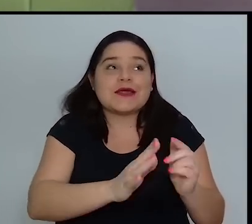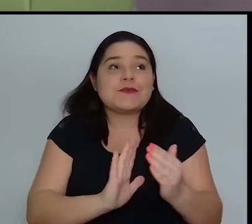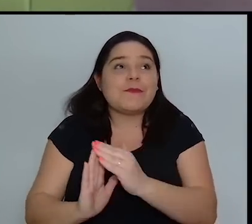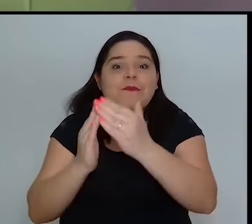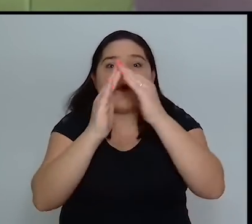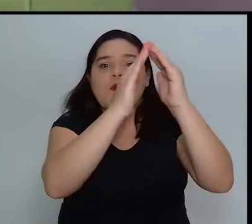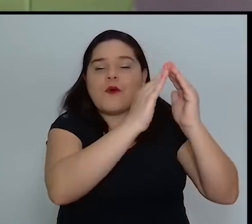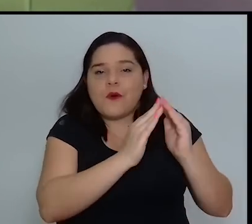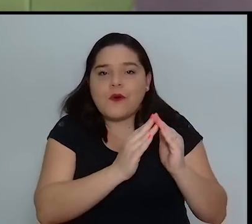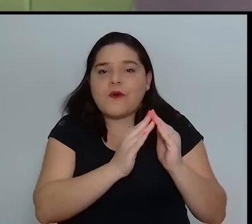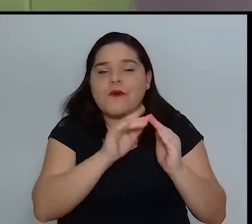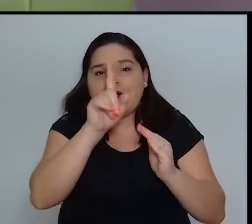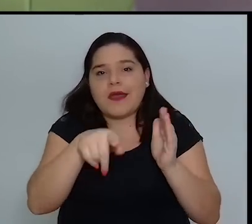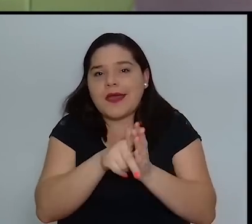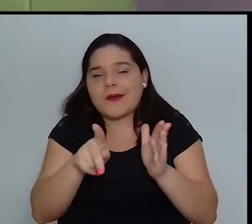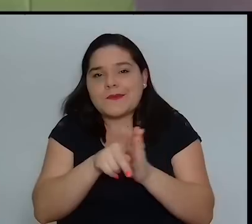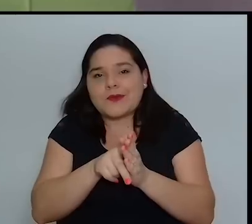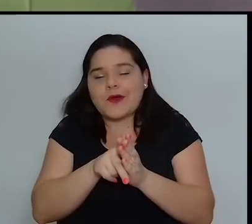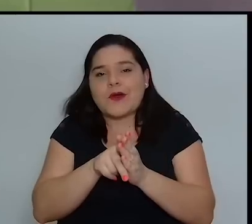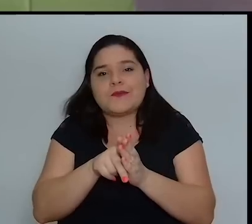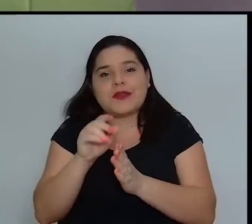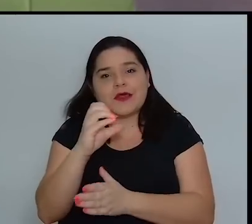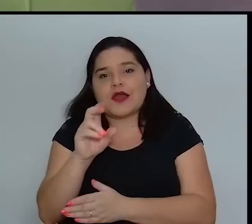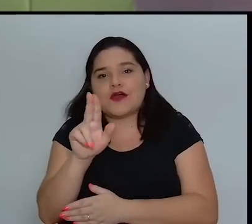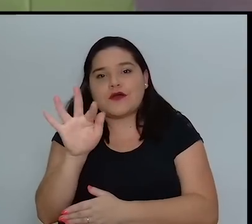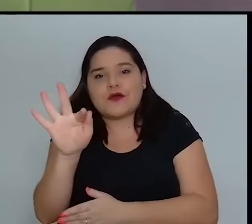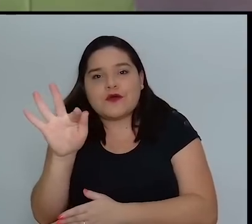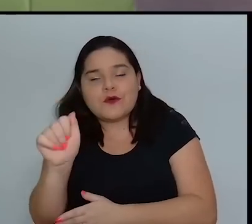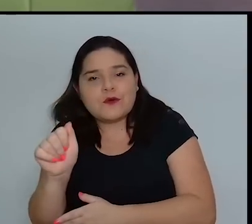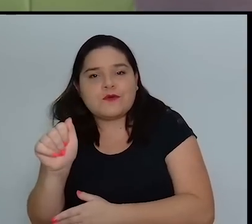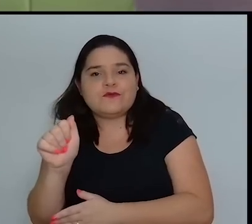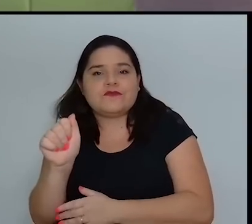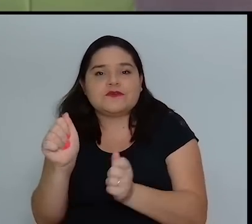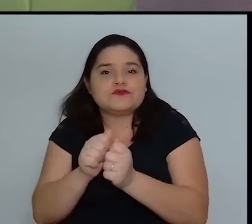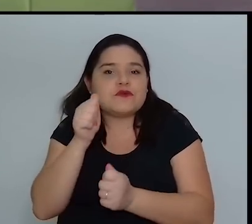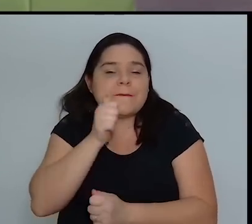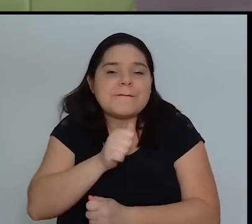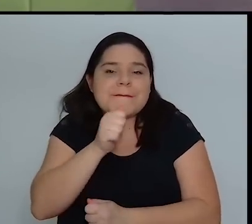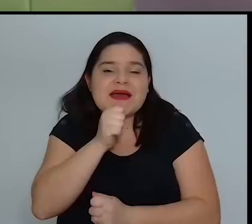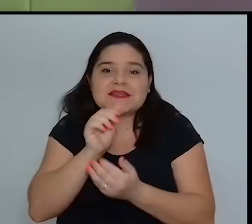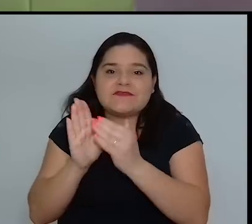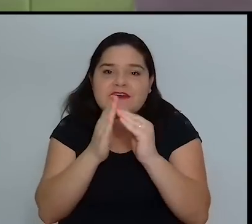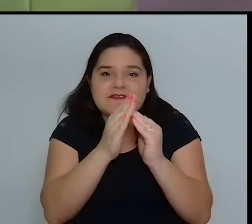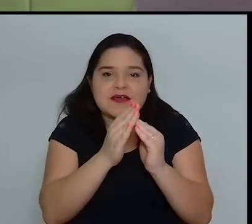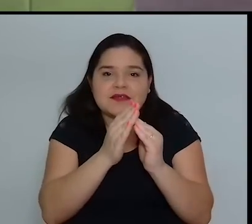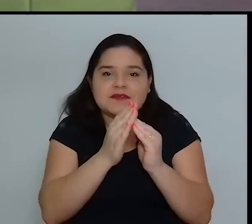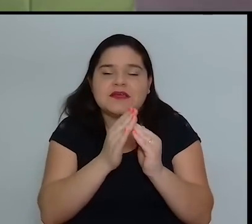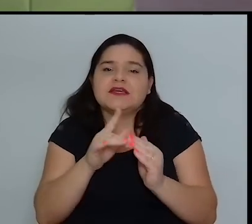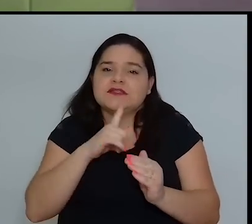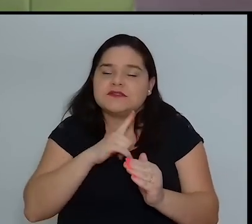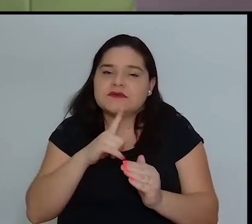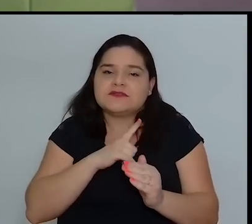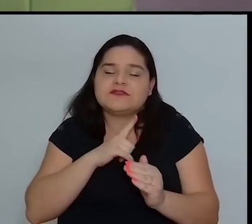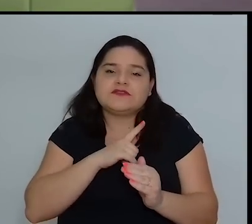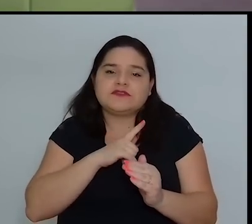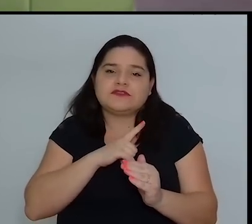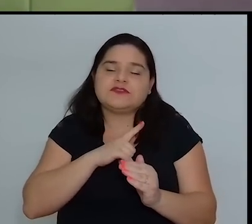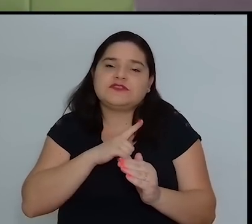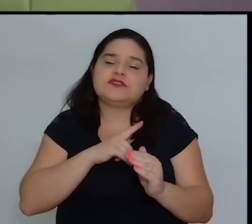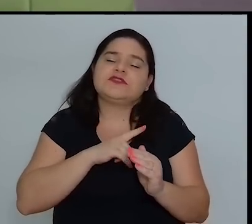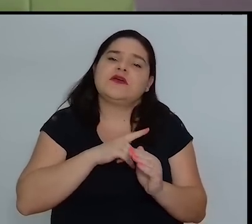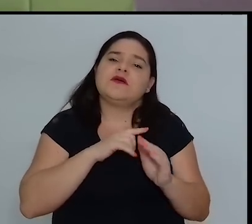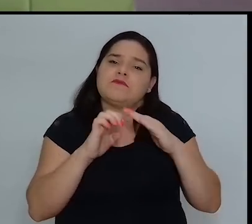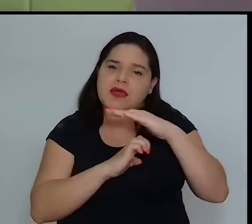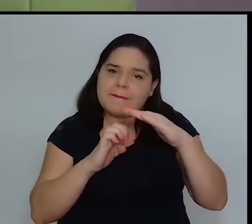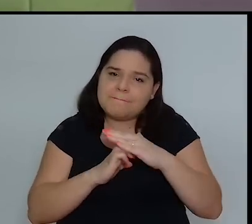morros nós perceberes eram as entidades era culpa com as mães da favela que faziam chegar lá em cima tinha uma empresa privada com logística que